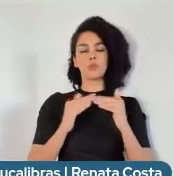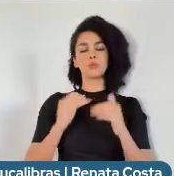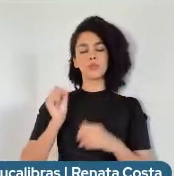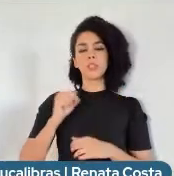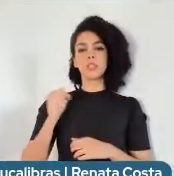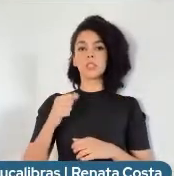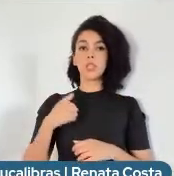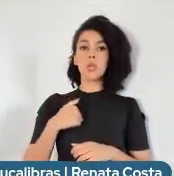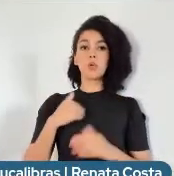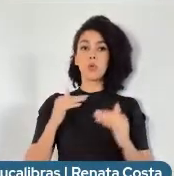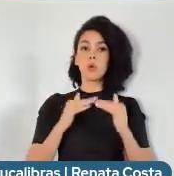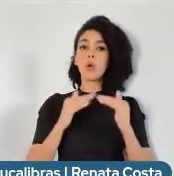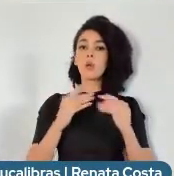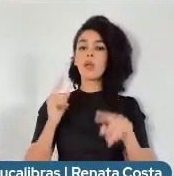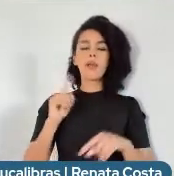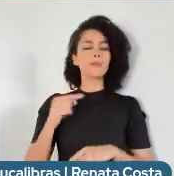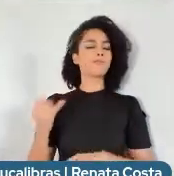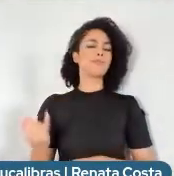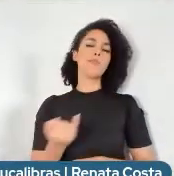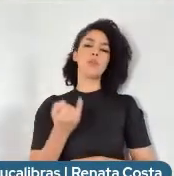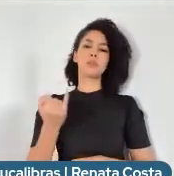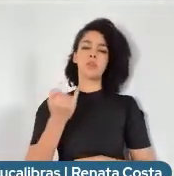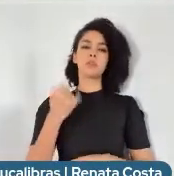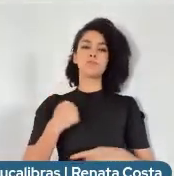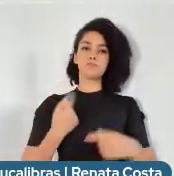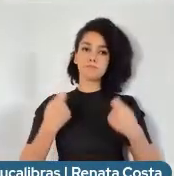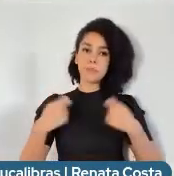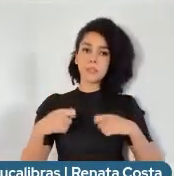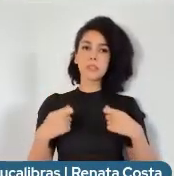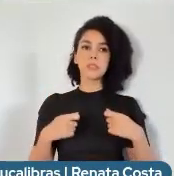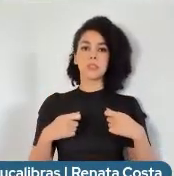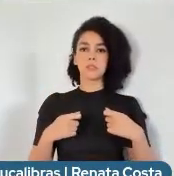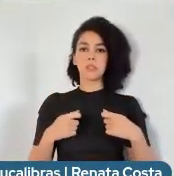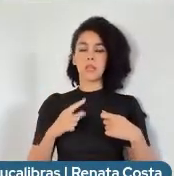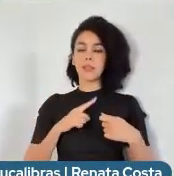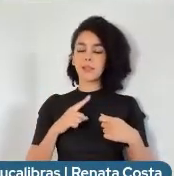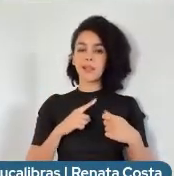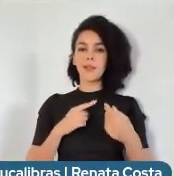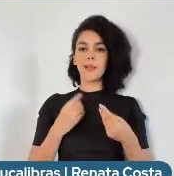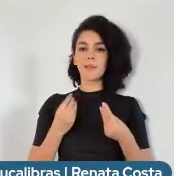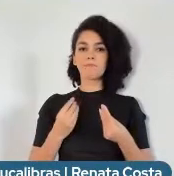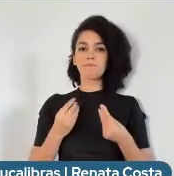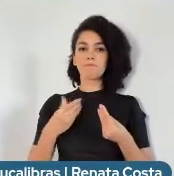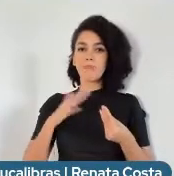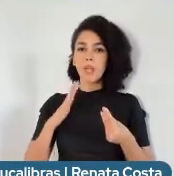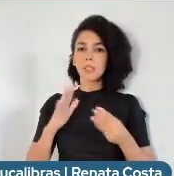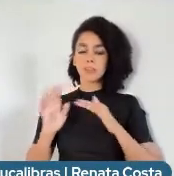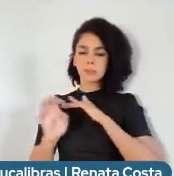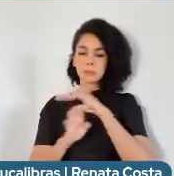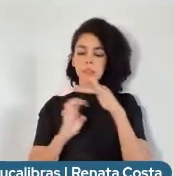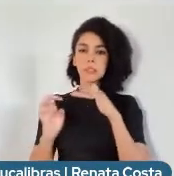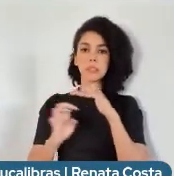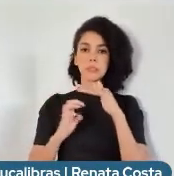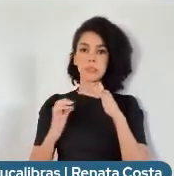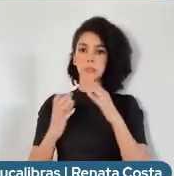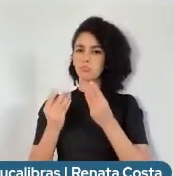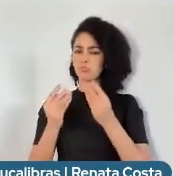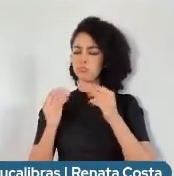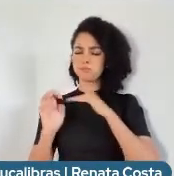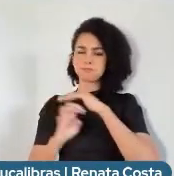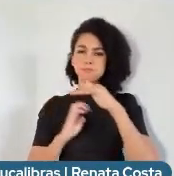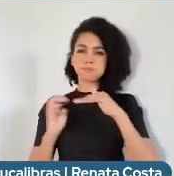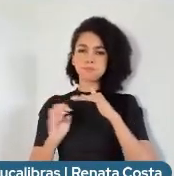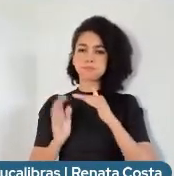questão fundamental. A gente precisa, né, abranger mais empresas. Muitas empresas, inclusive,